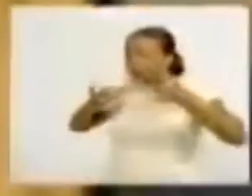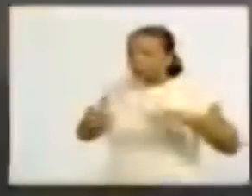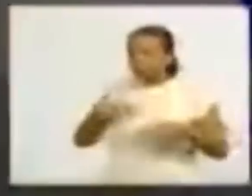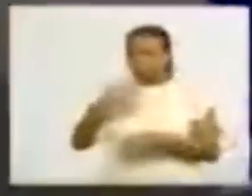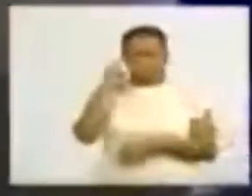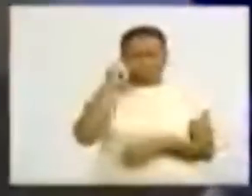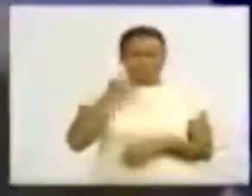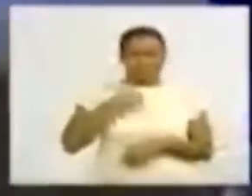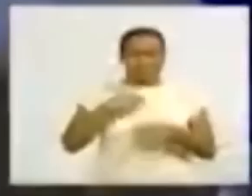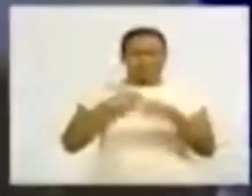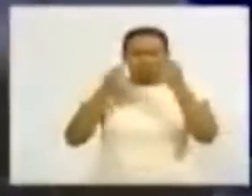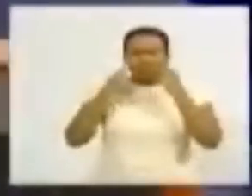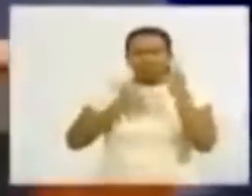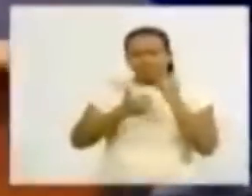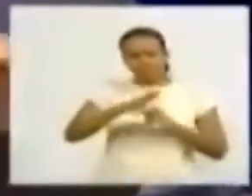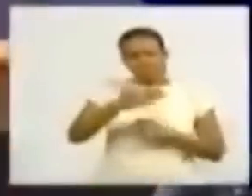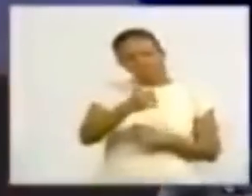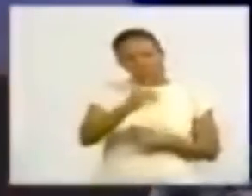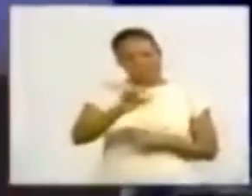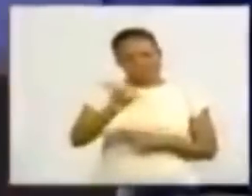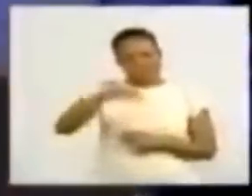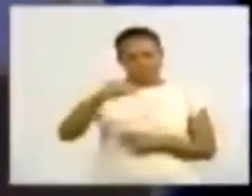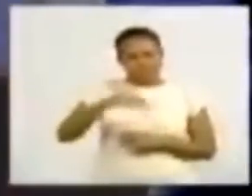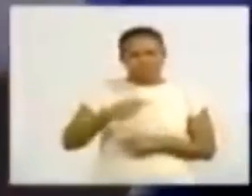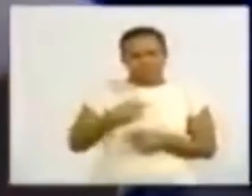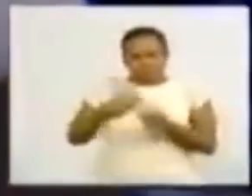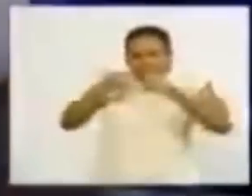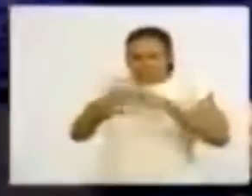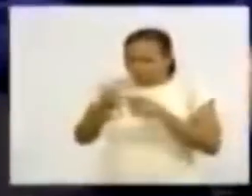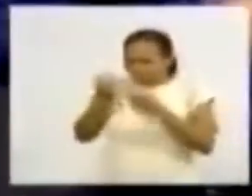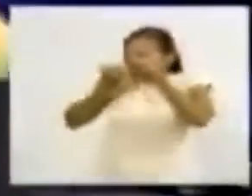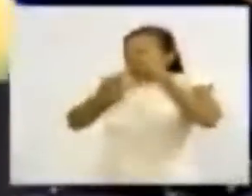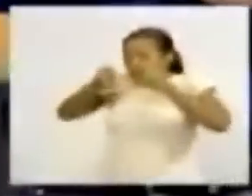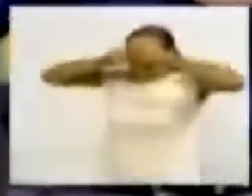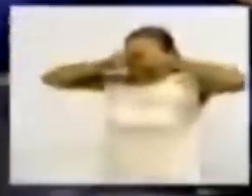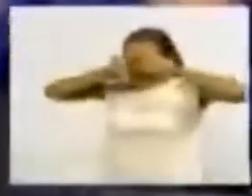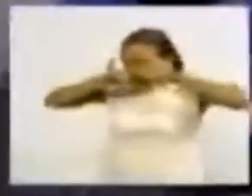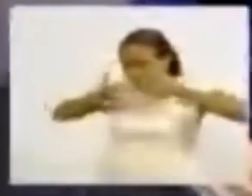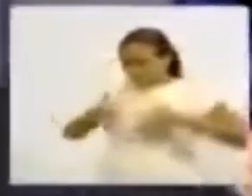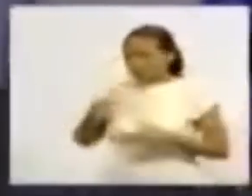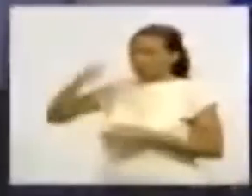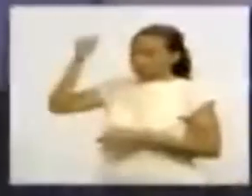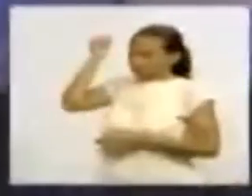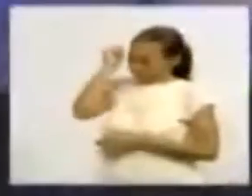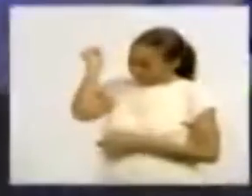Eu acho que eu chorei uns 10 minutos sem dizer uma palavra, mas um choro de soluços, de arrependimentos.